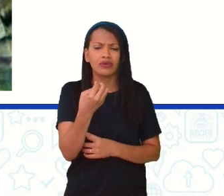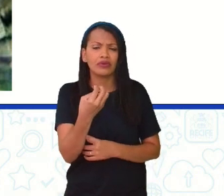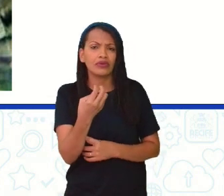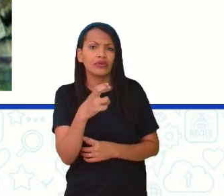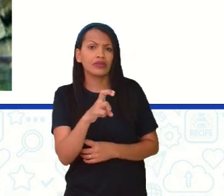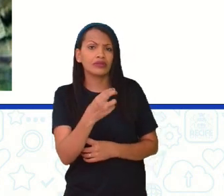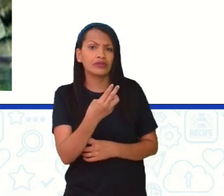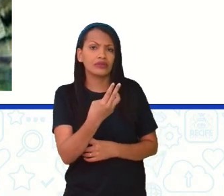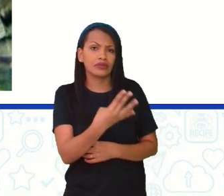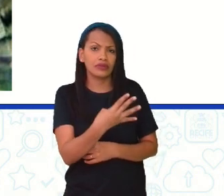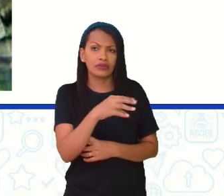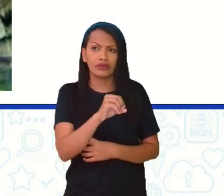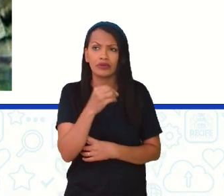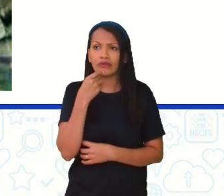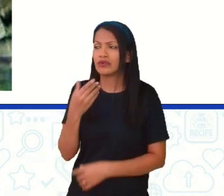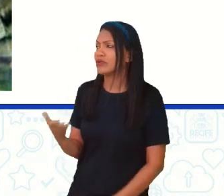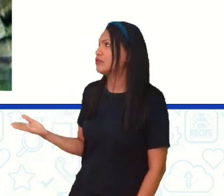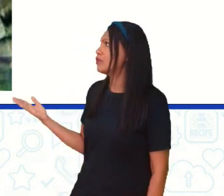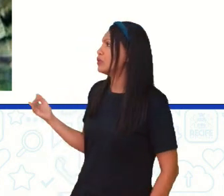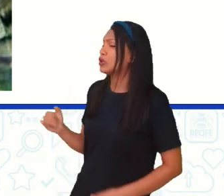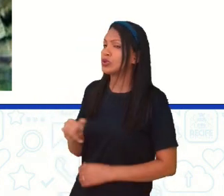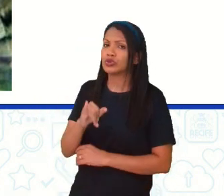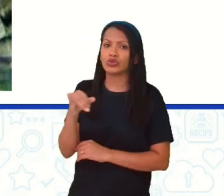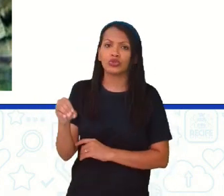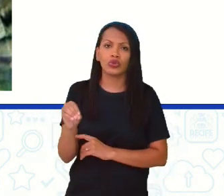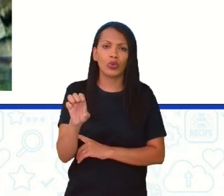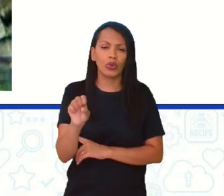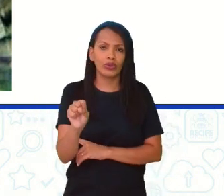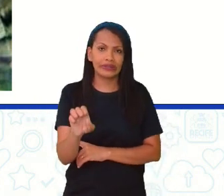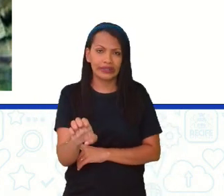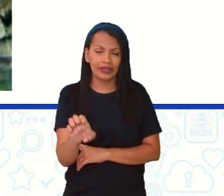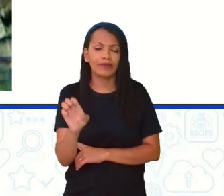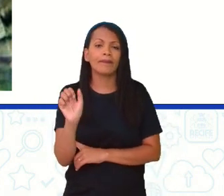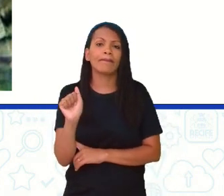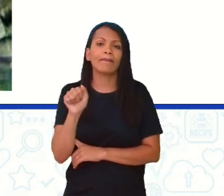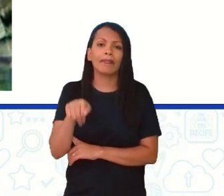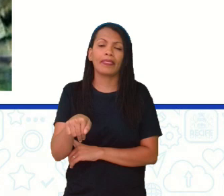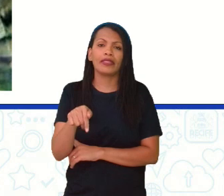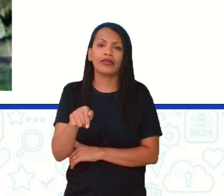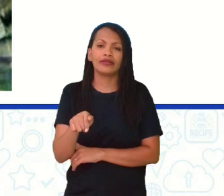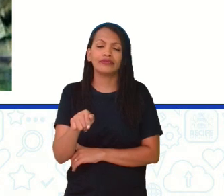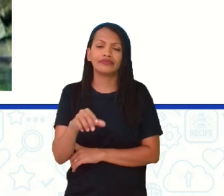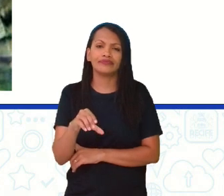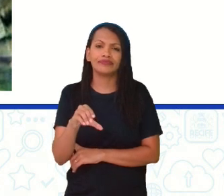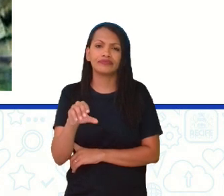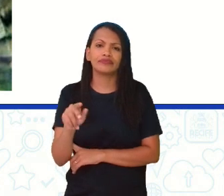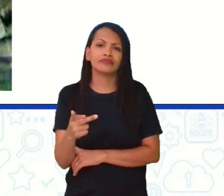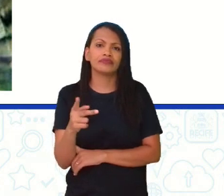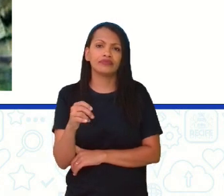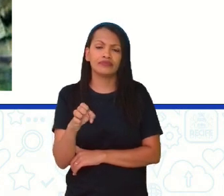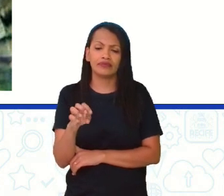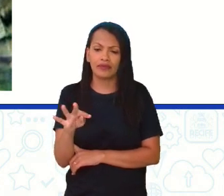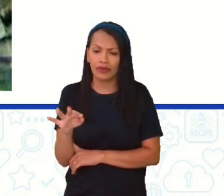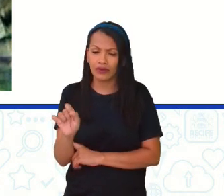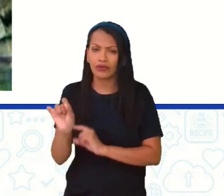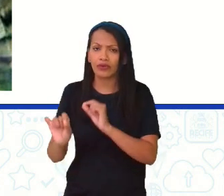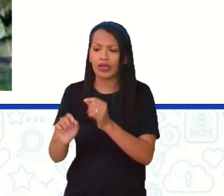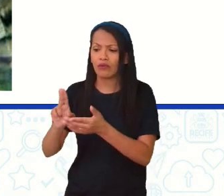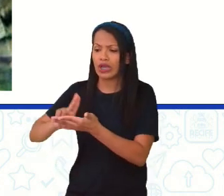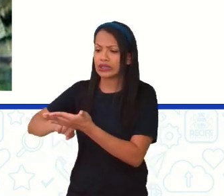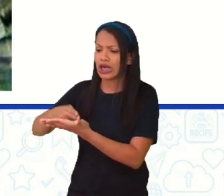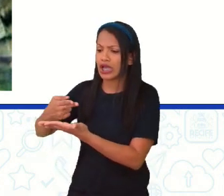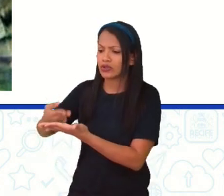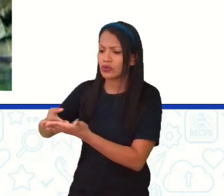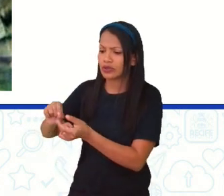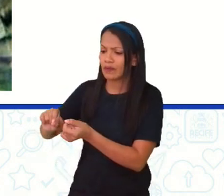aí, José de Anchieta, né, que é um dos primeiros padres a chegarem aqui, ele faz a tradução do Tupi-Guarani para o